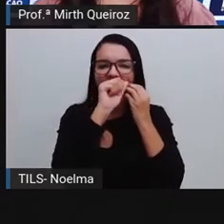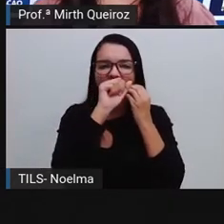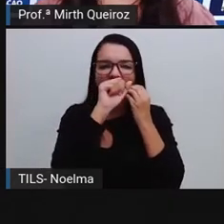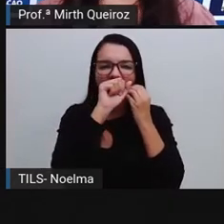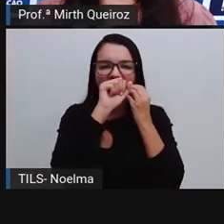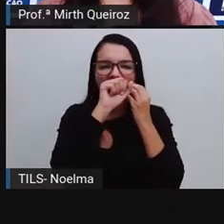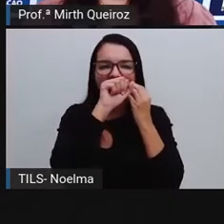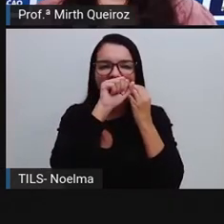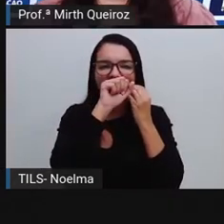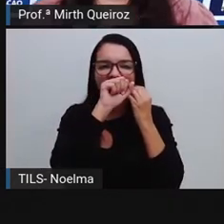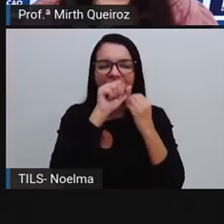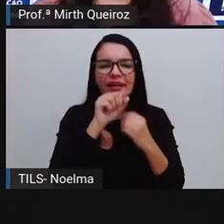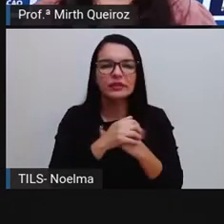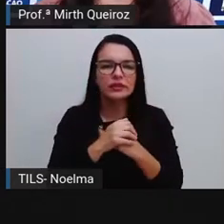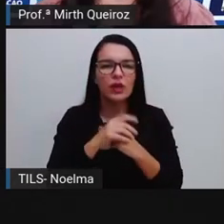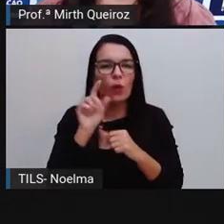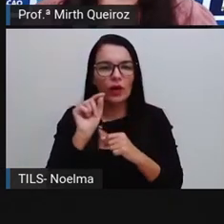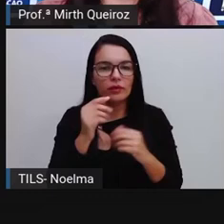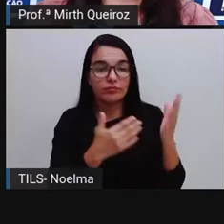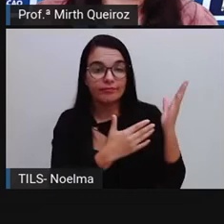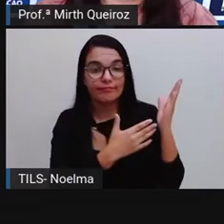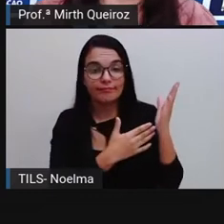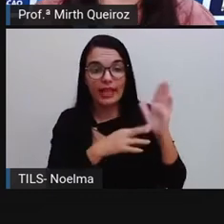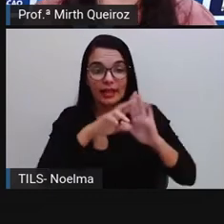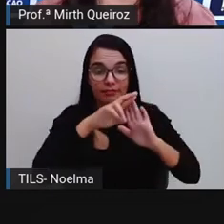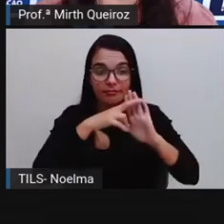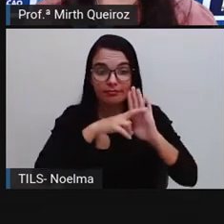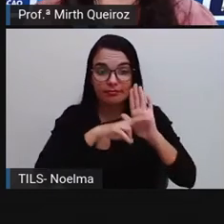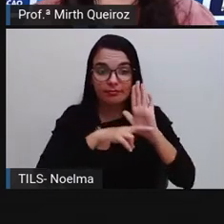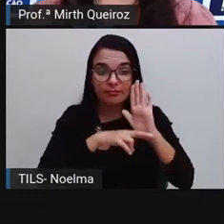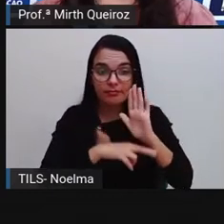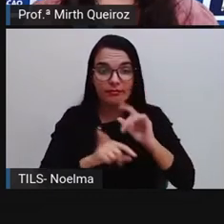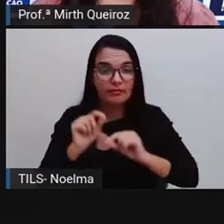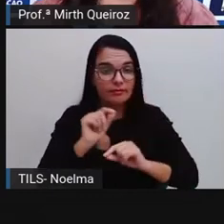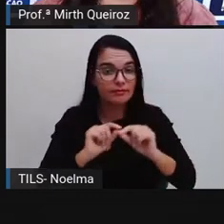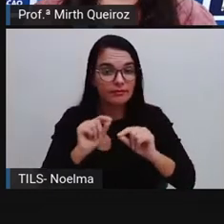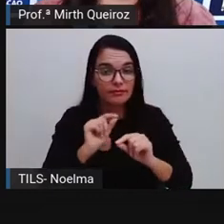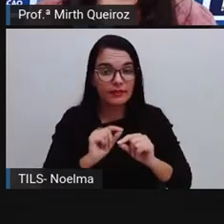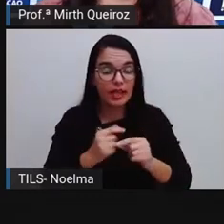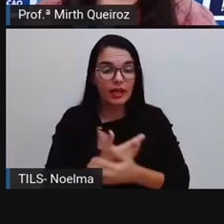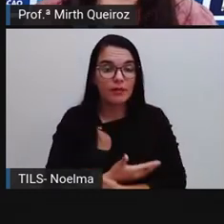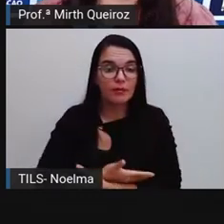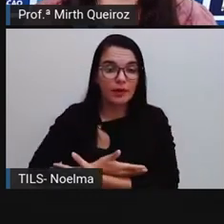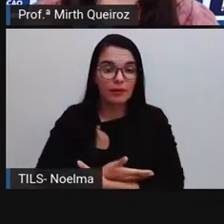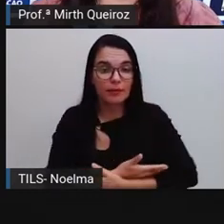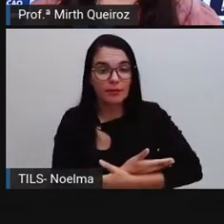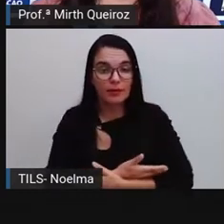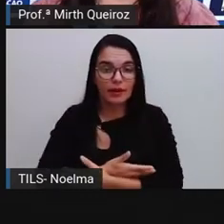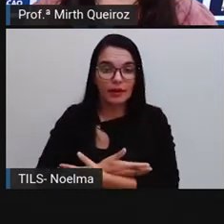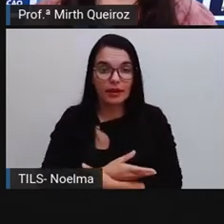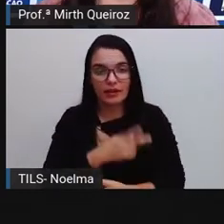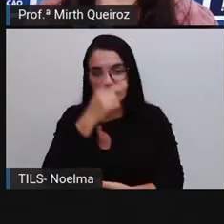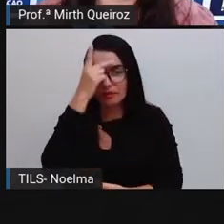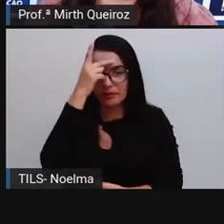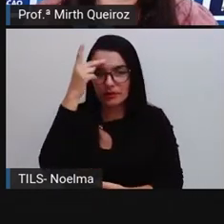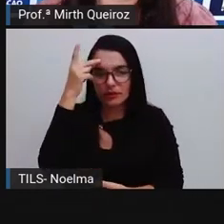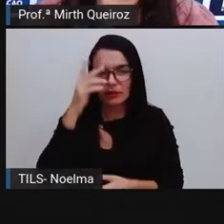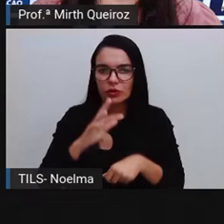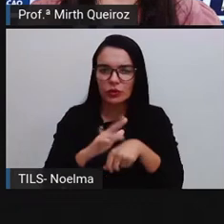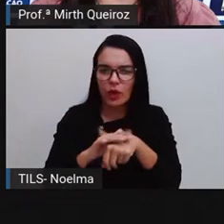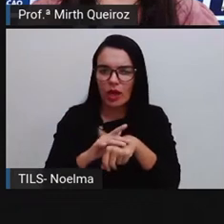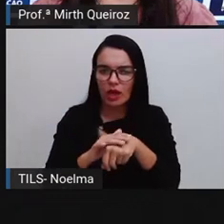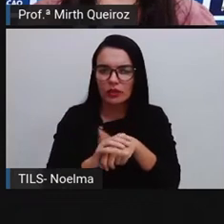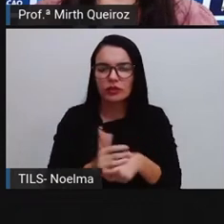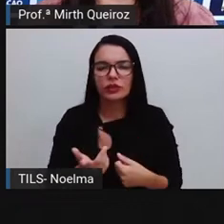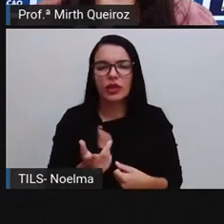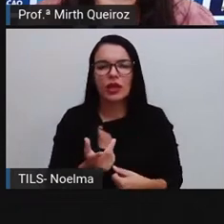ela não vale para bebês, crianças, idosos, pessoas doentes e praticantes de atividades físicas